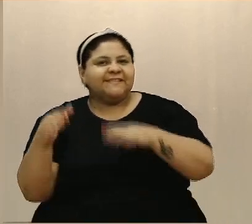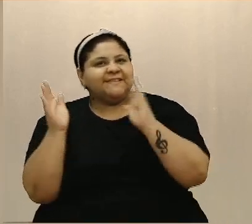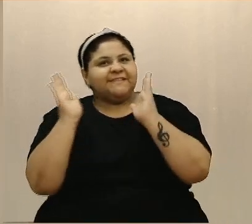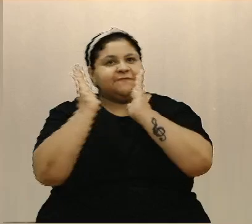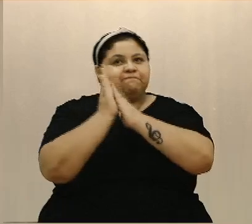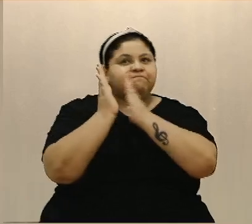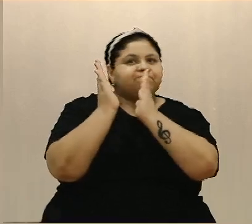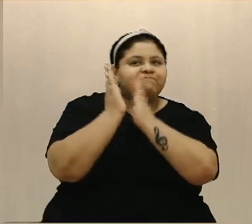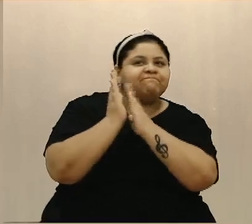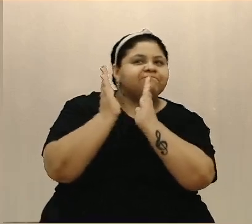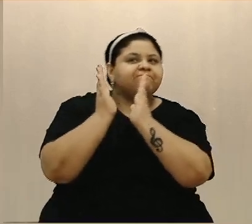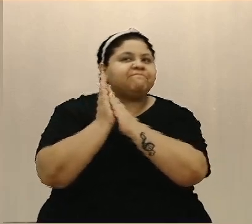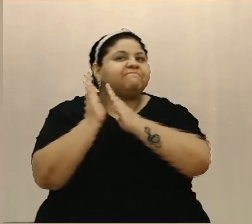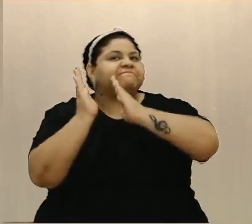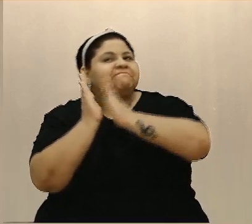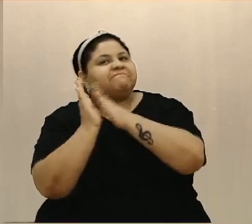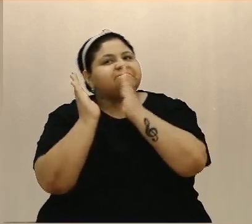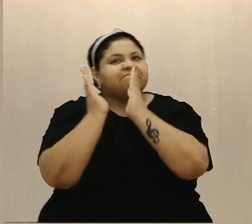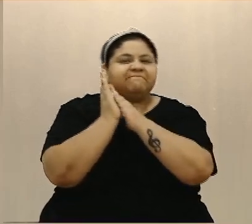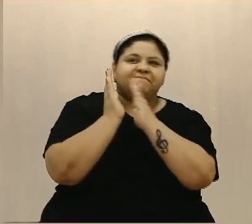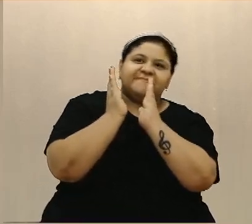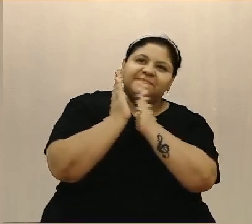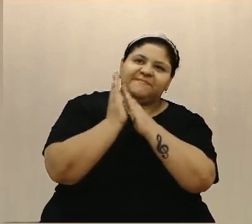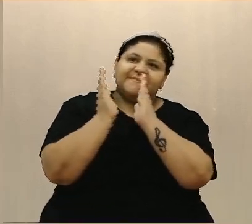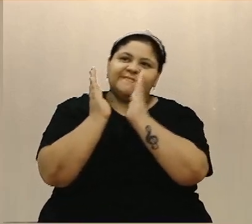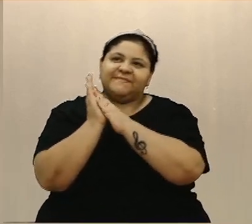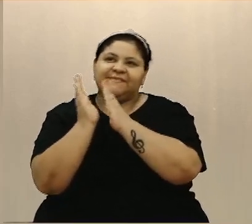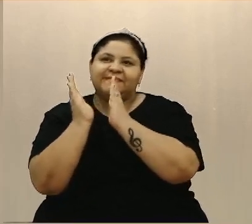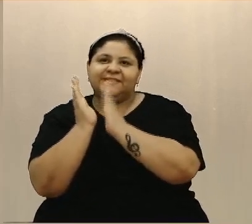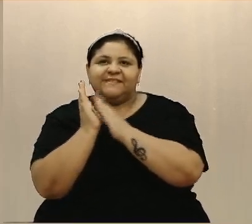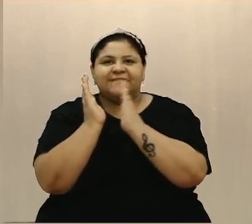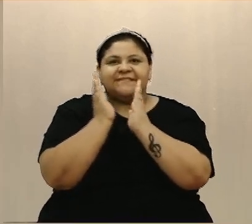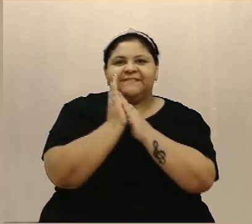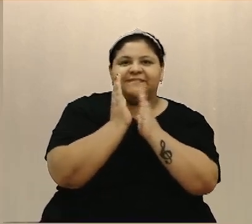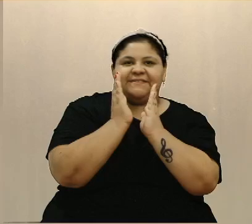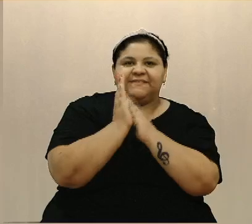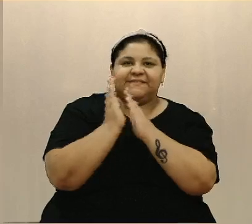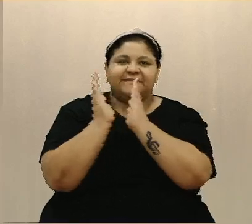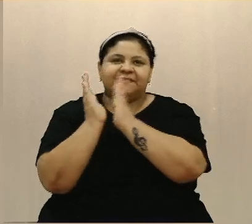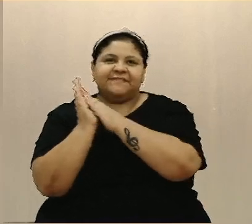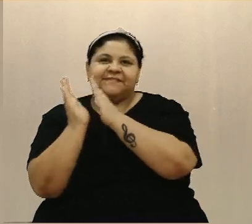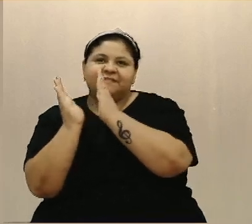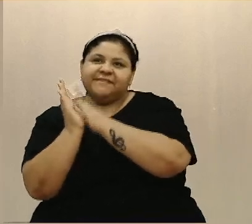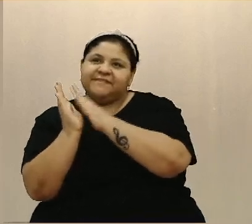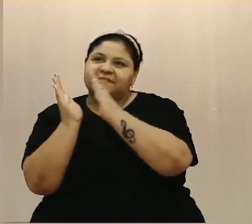bater as mãos enquanto se sacode?